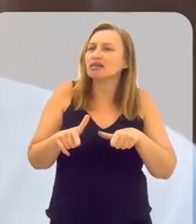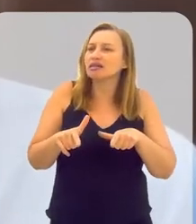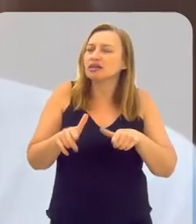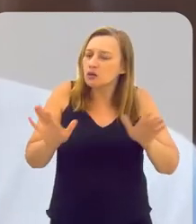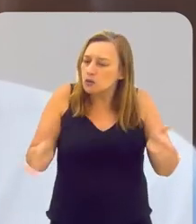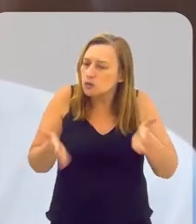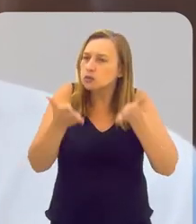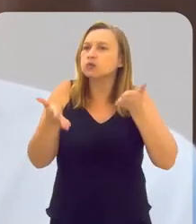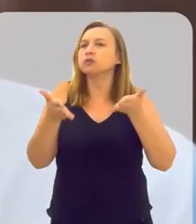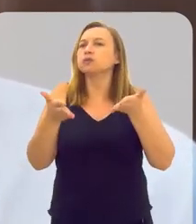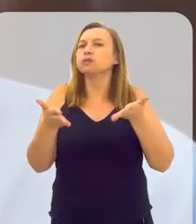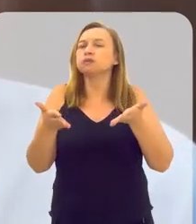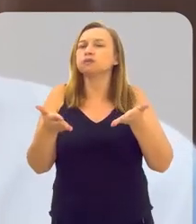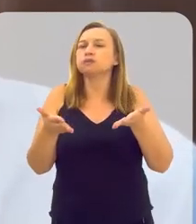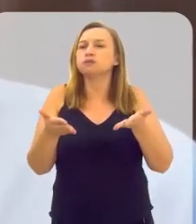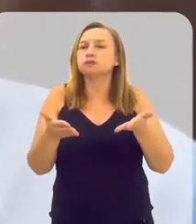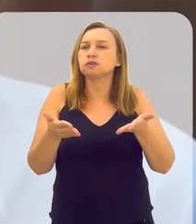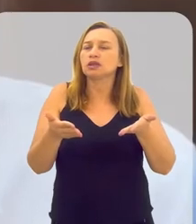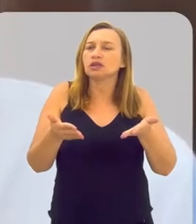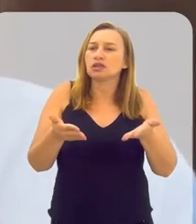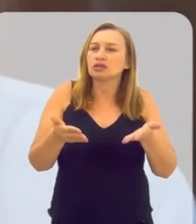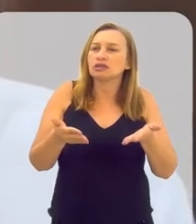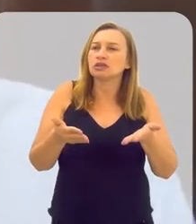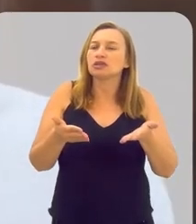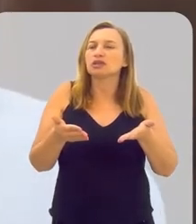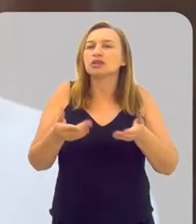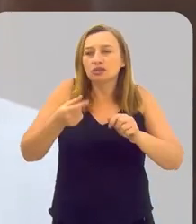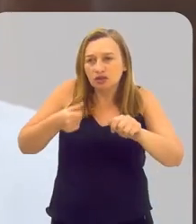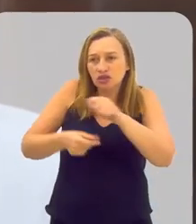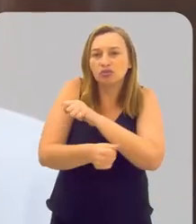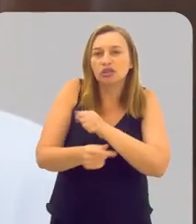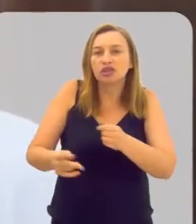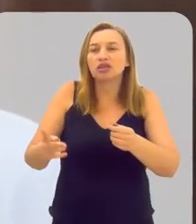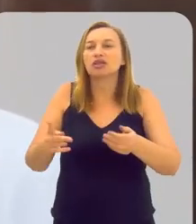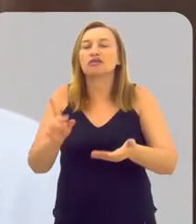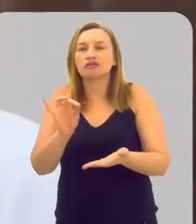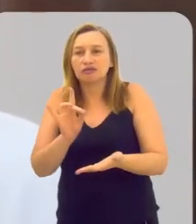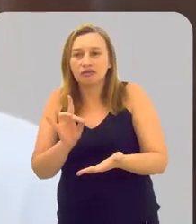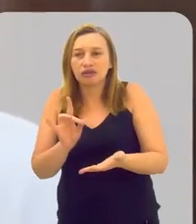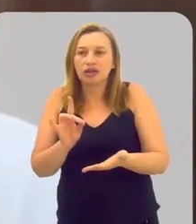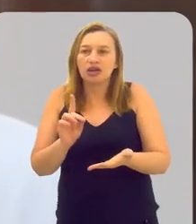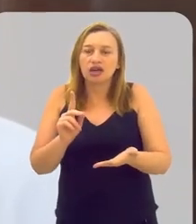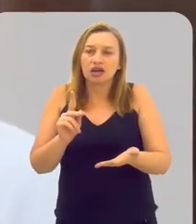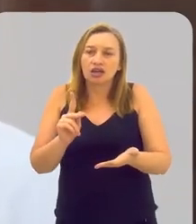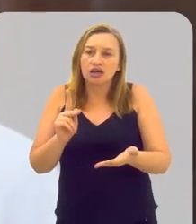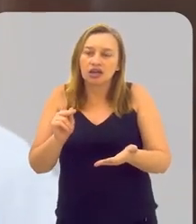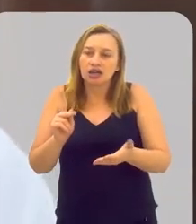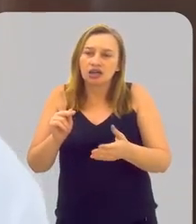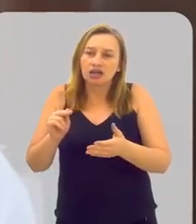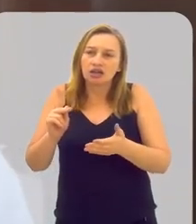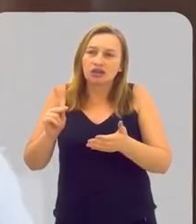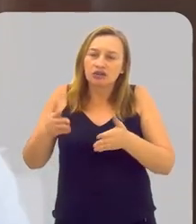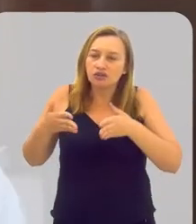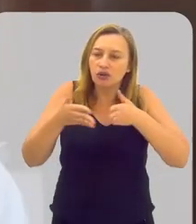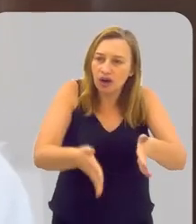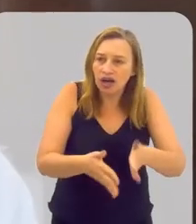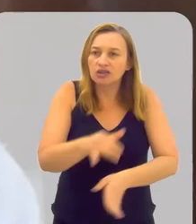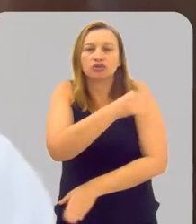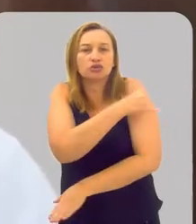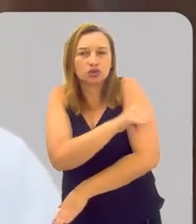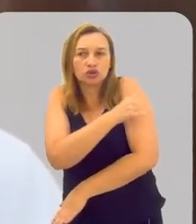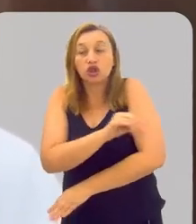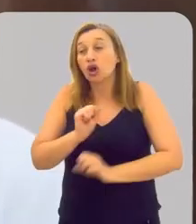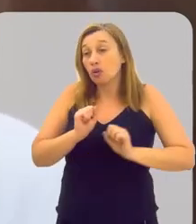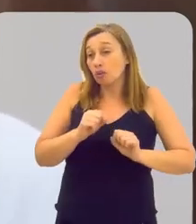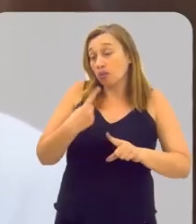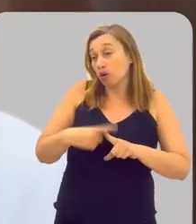trabalhar para estimular e incentivar que esse investimento seja feito de fato direcionado para o Rio de